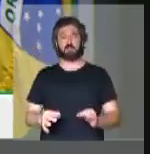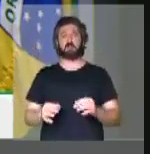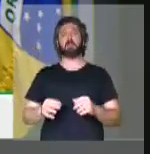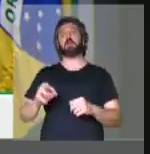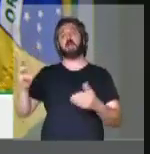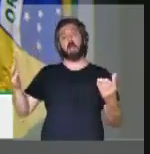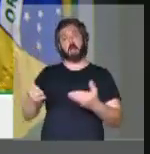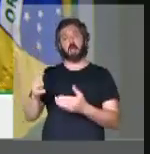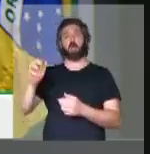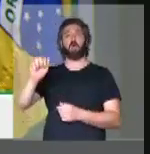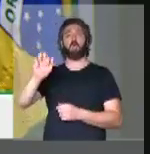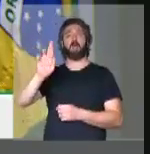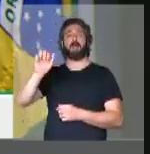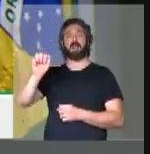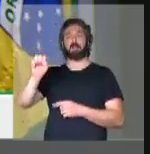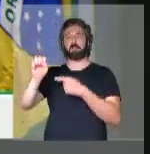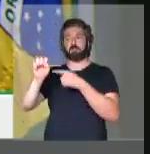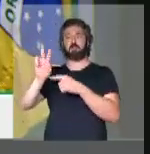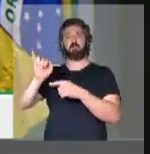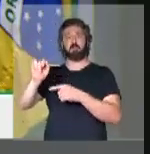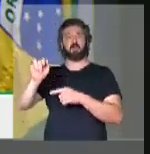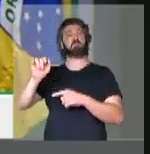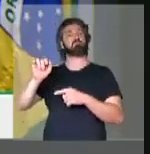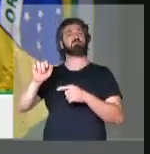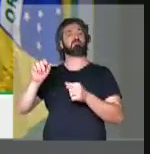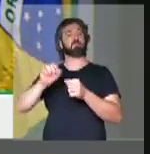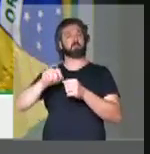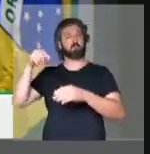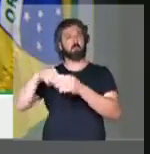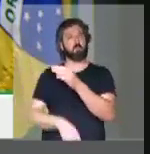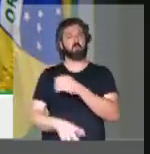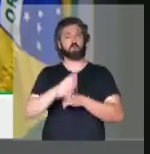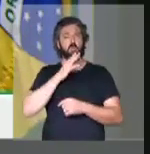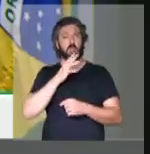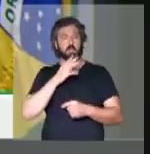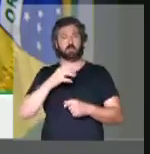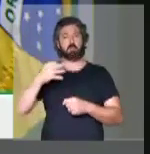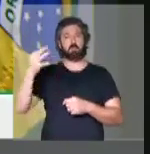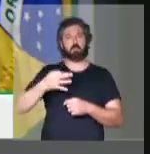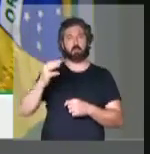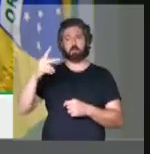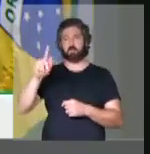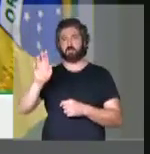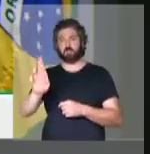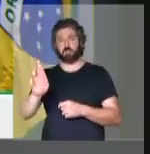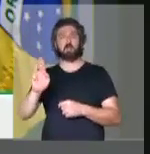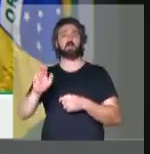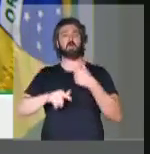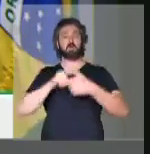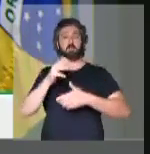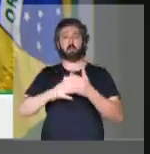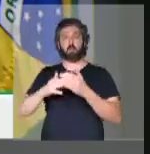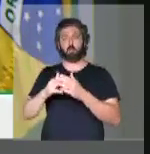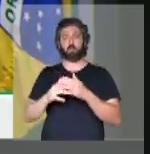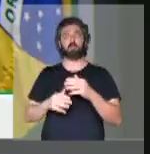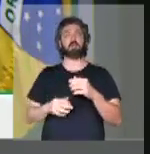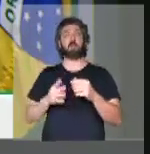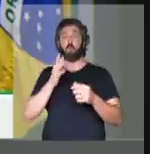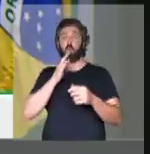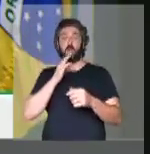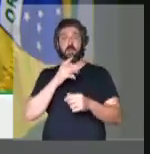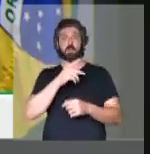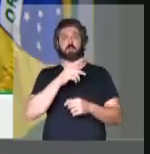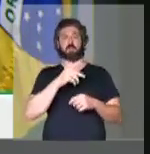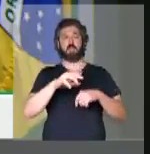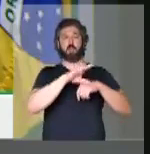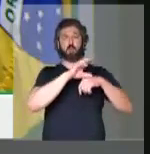Aras vai se impor para conhecer profundamente a casa e ter acompanhado os trabalhos da Constituinte, de certa maneira,